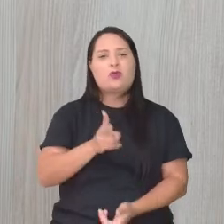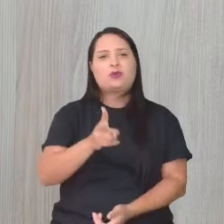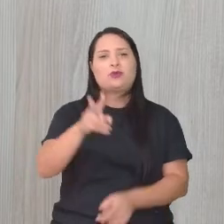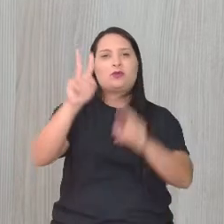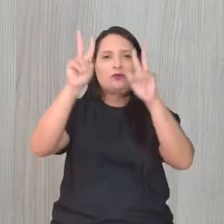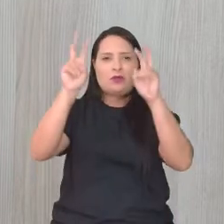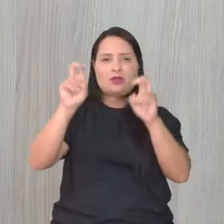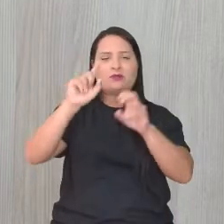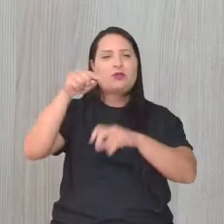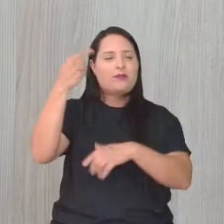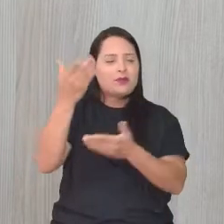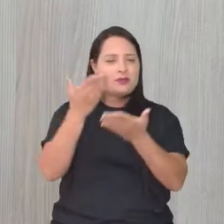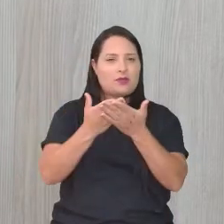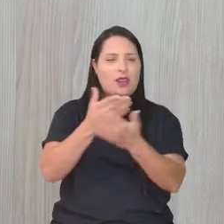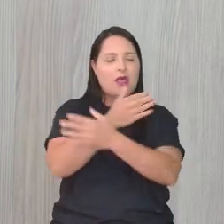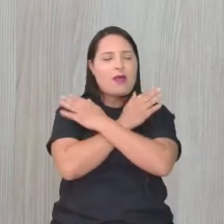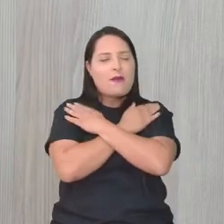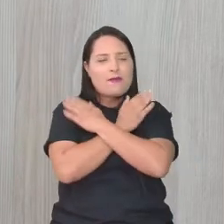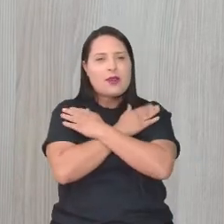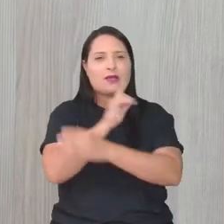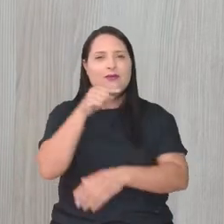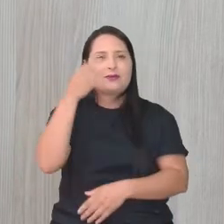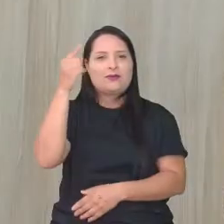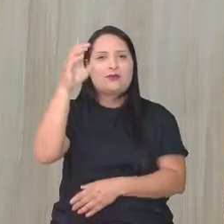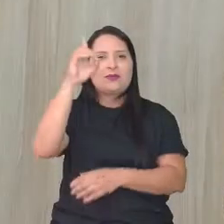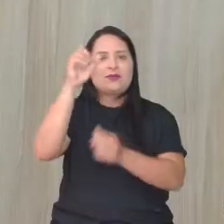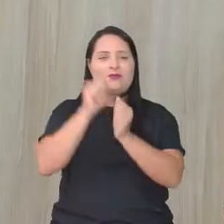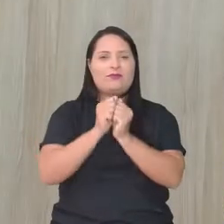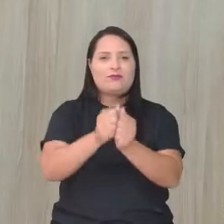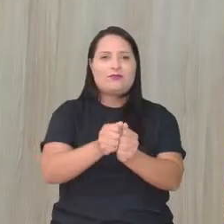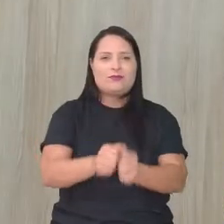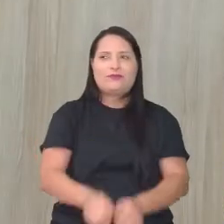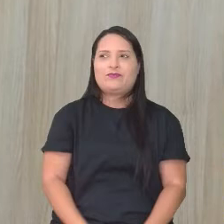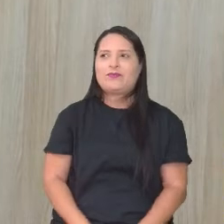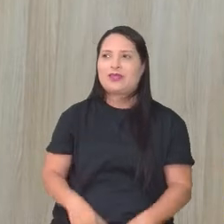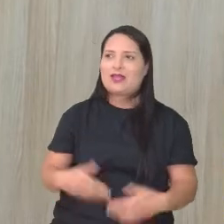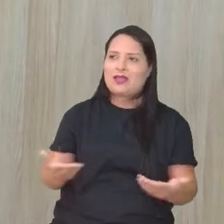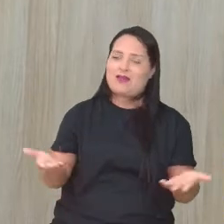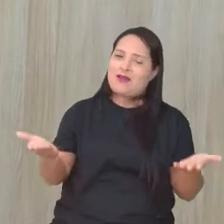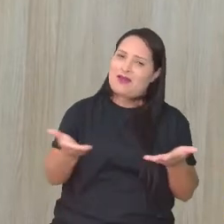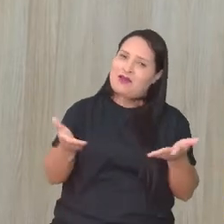massa na próxima aula. Grande abraço, fique com Deus. Pois é, gente, vamos